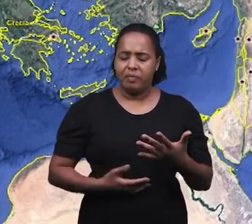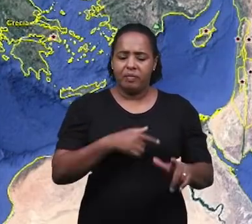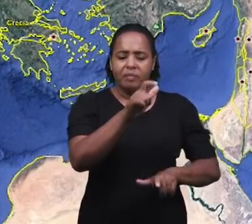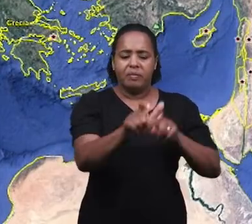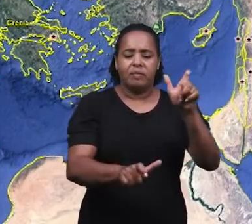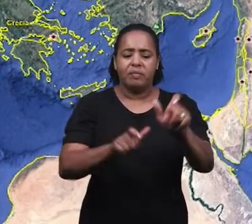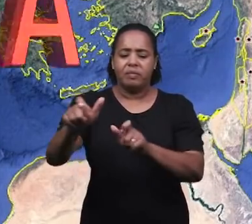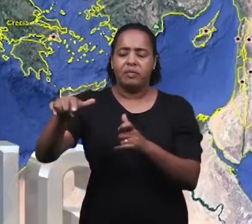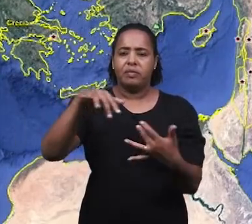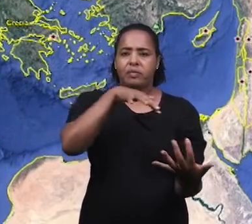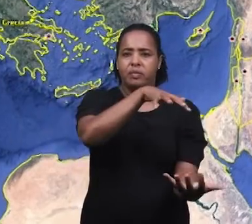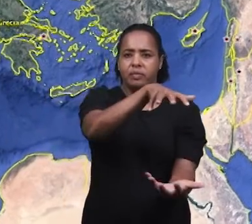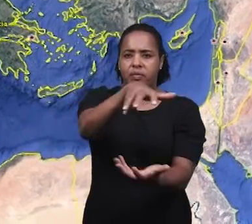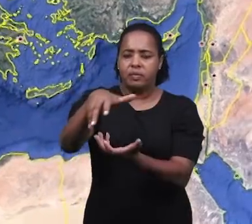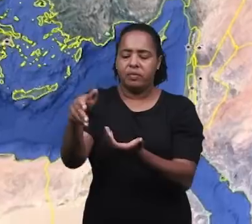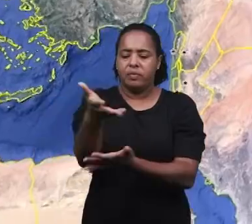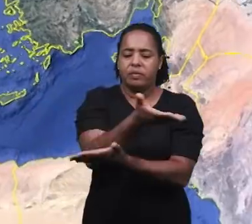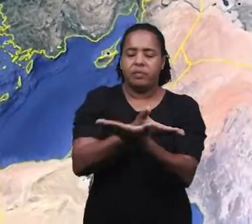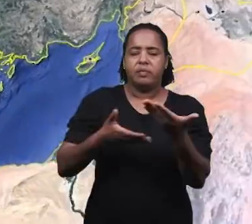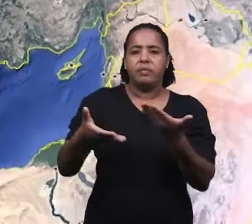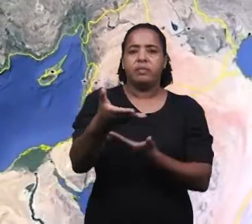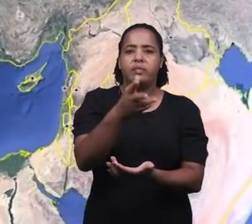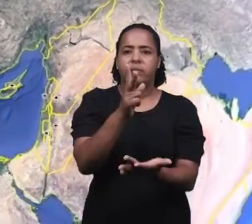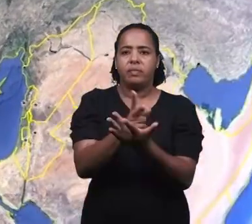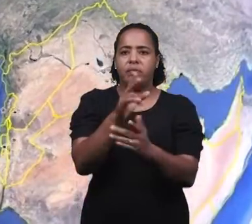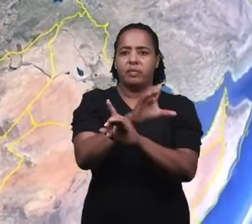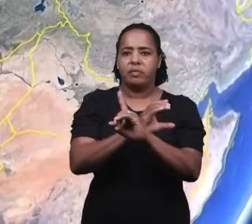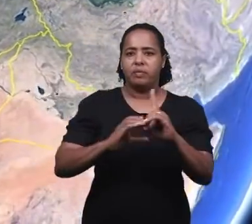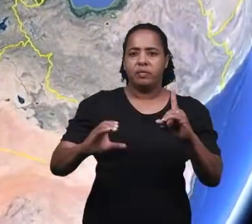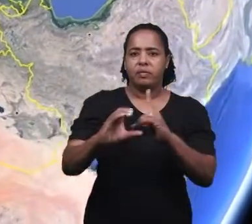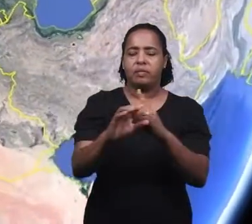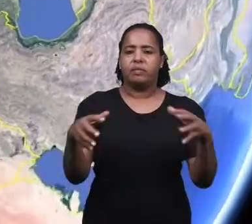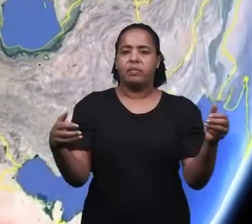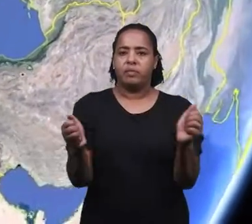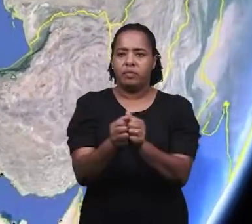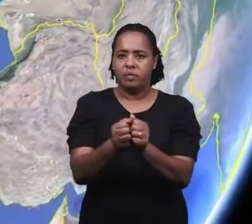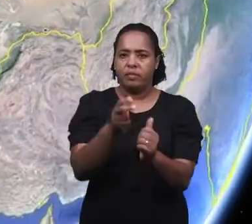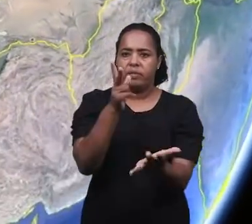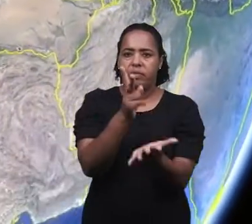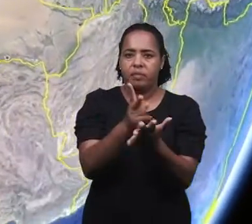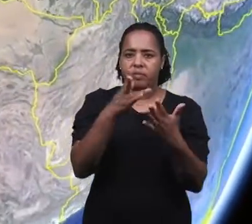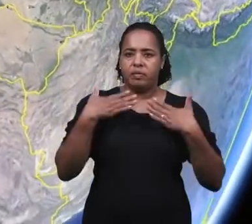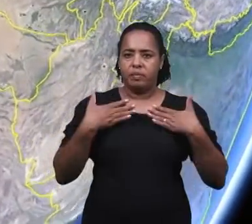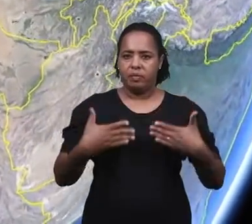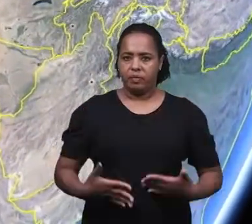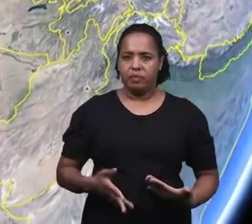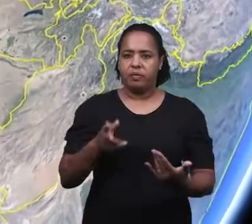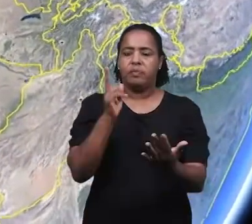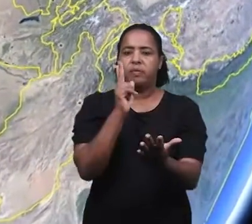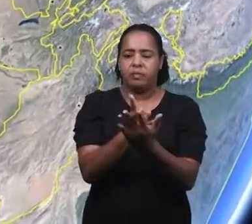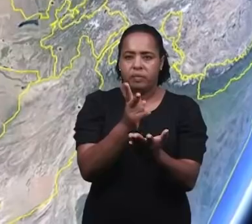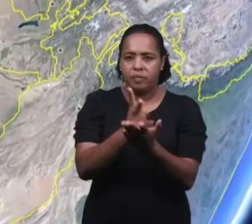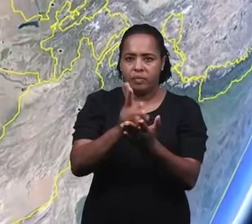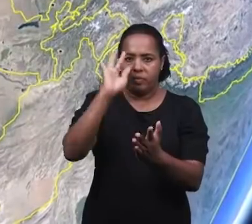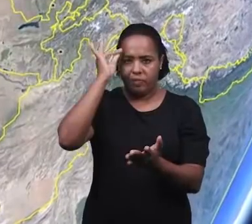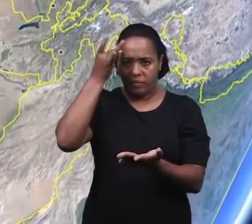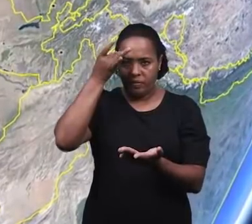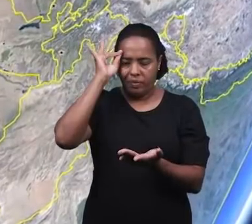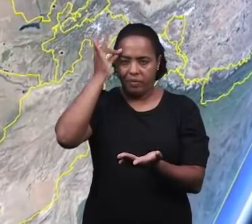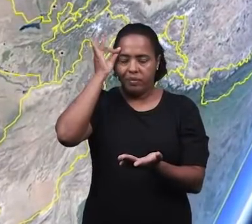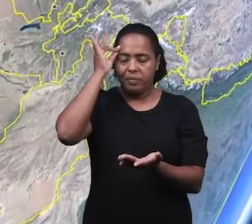Todas as partes do mundo participam de um mesmo culto, em conjunto, no mesmo corpo e no mesmo